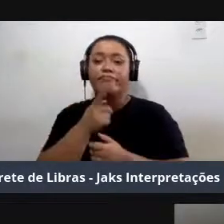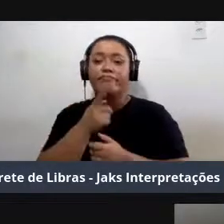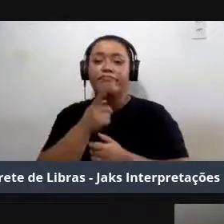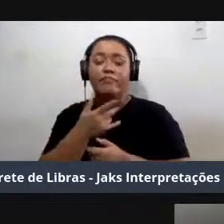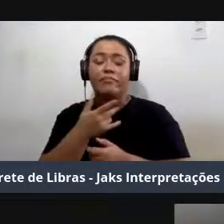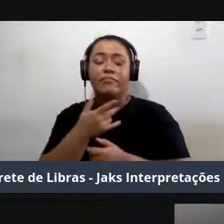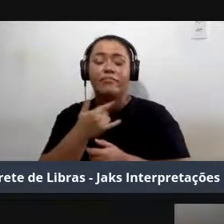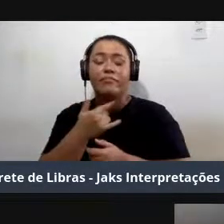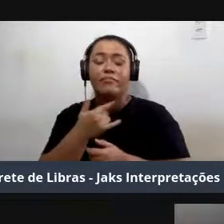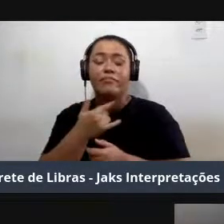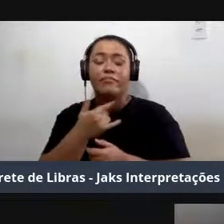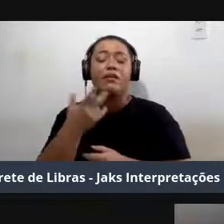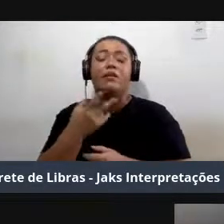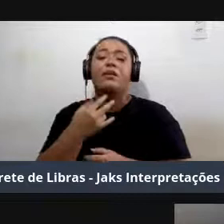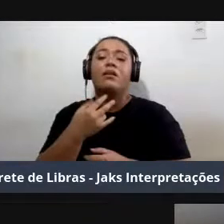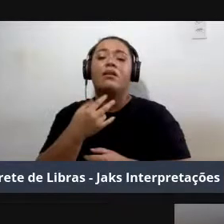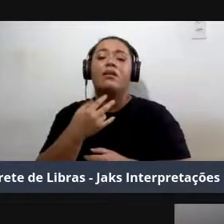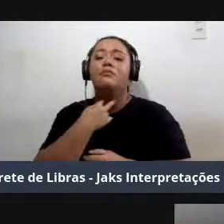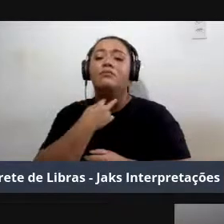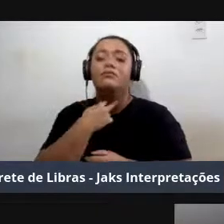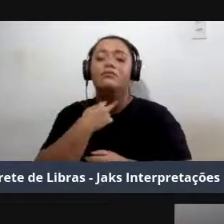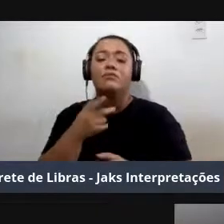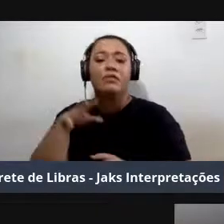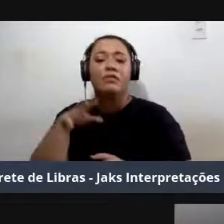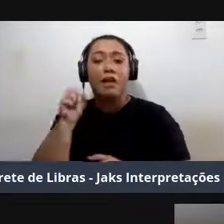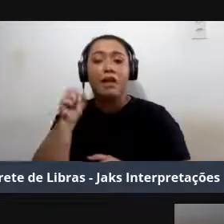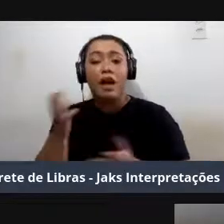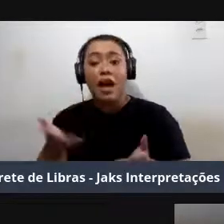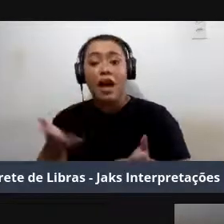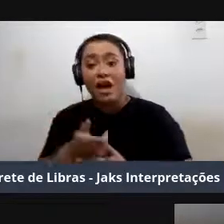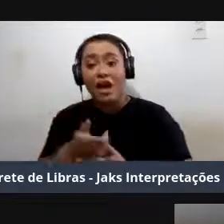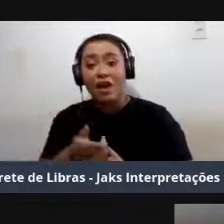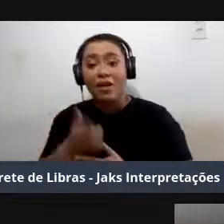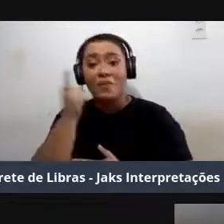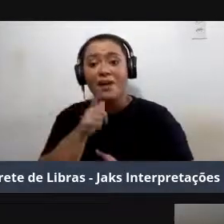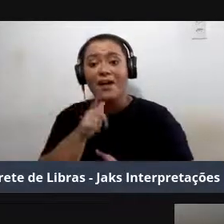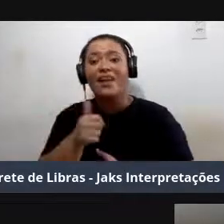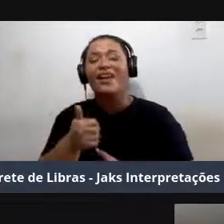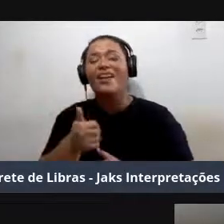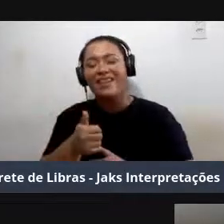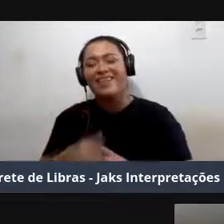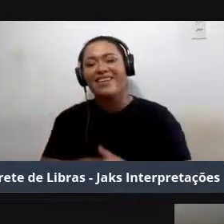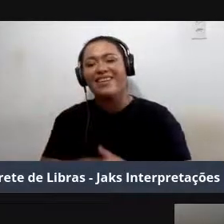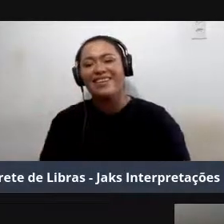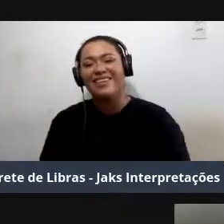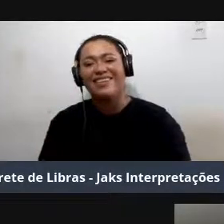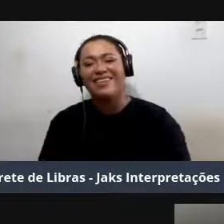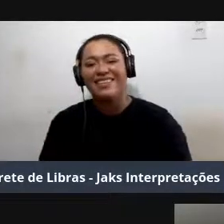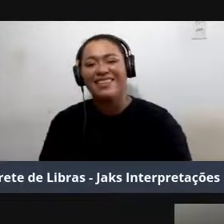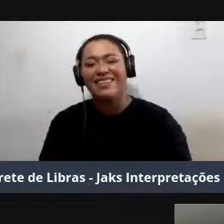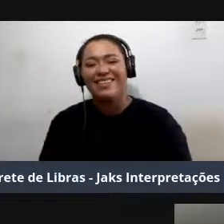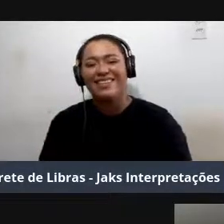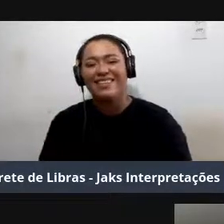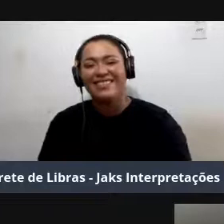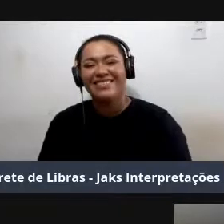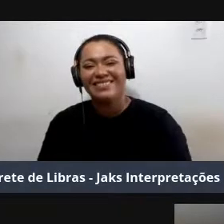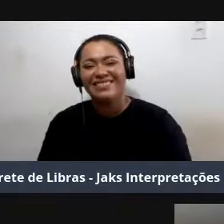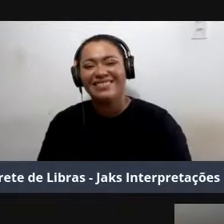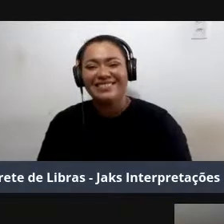agora, Dores? Agora sim, Dores. Oi. Só não consegui